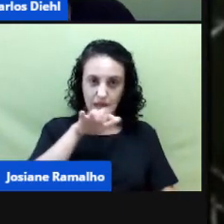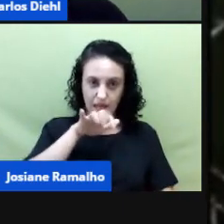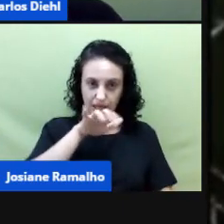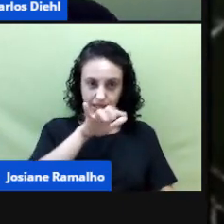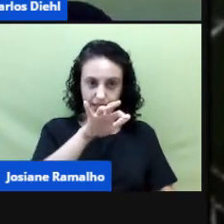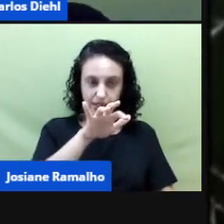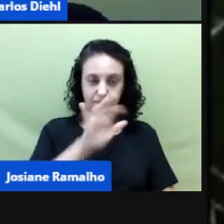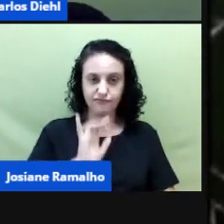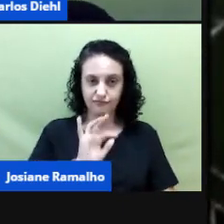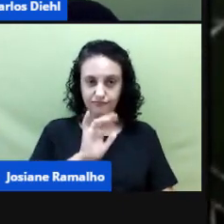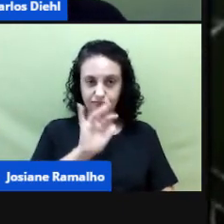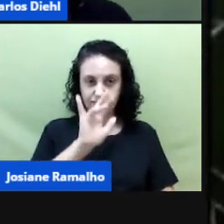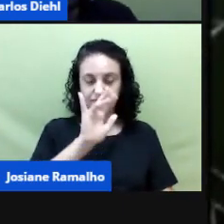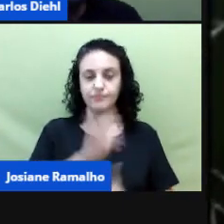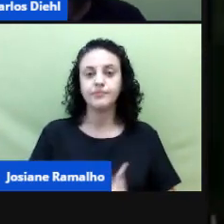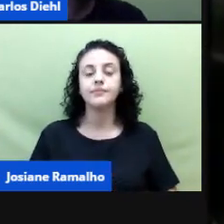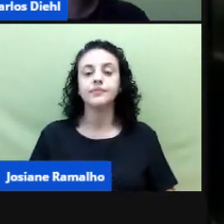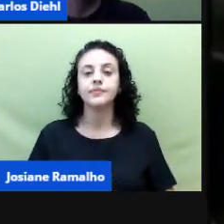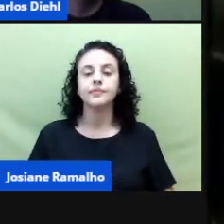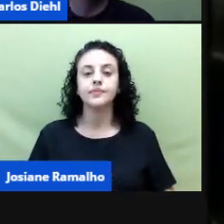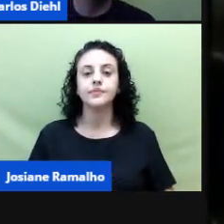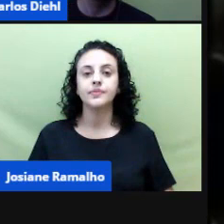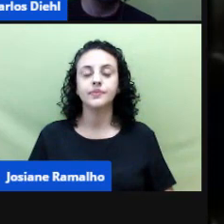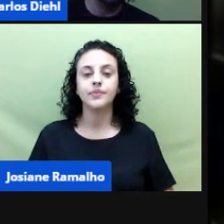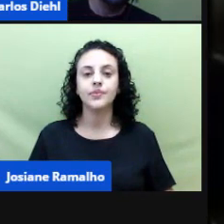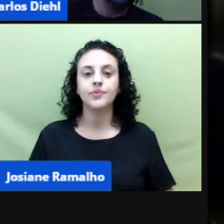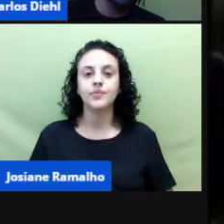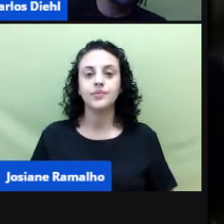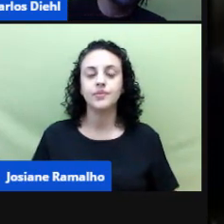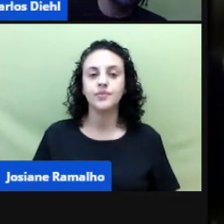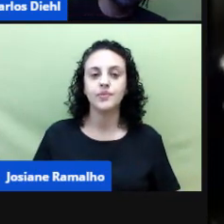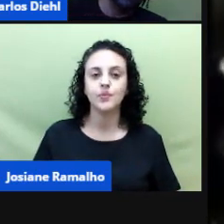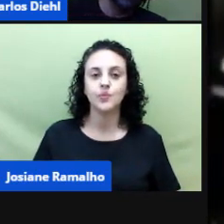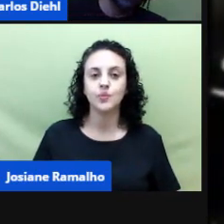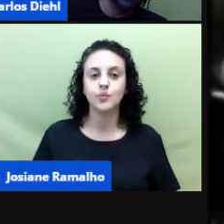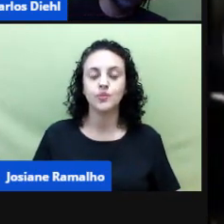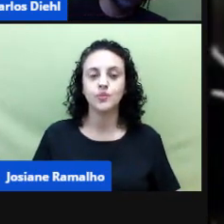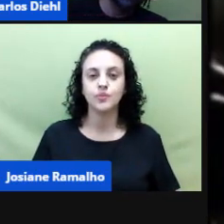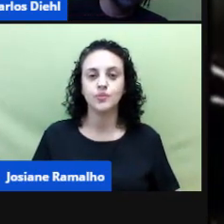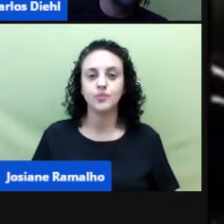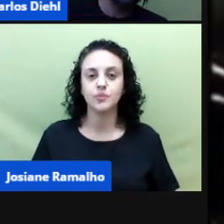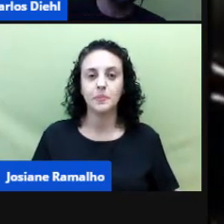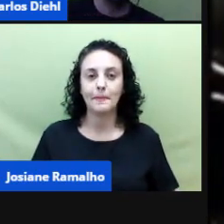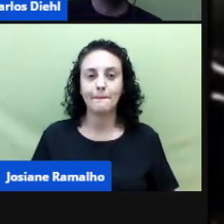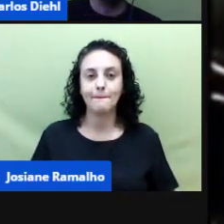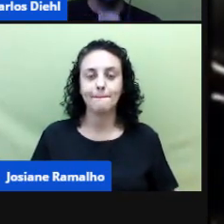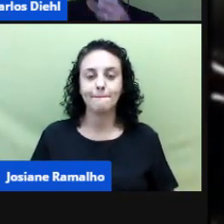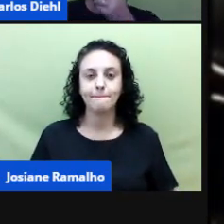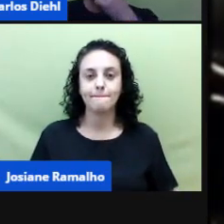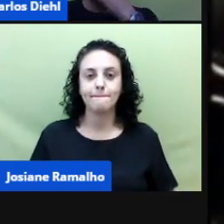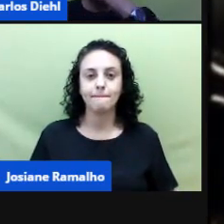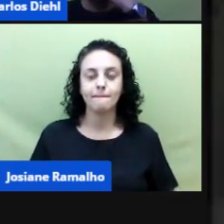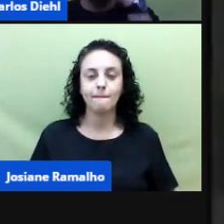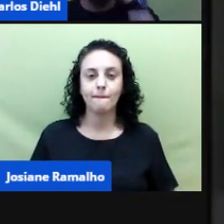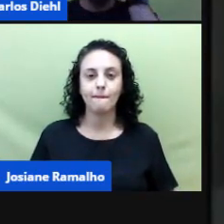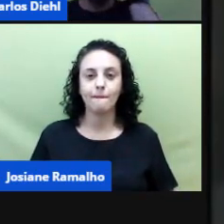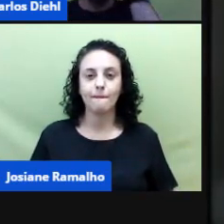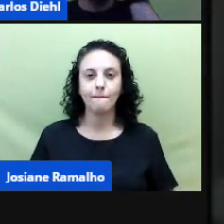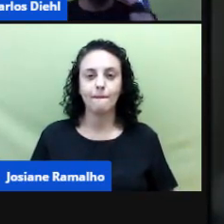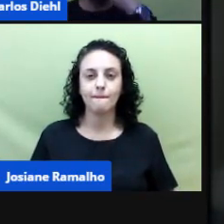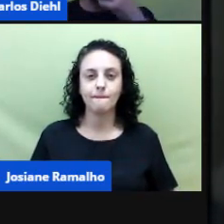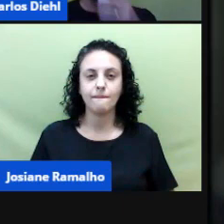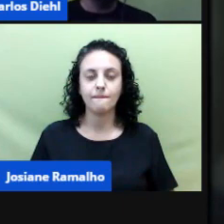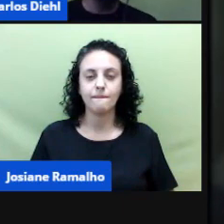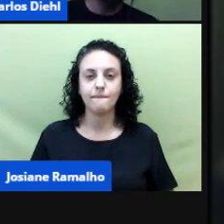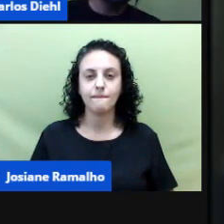Com pernas longas que tecem armadilhas inescapáveis, ovos que são postos a centenas e presas que injetam um veneno